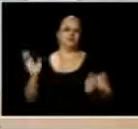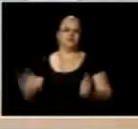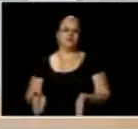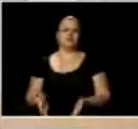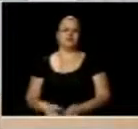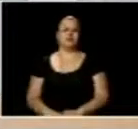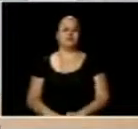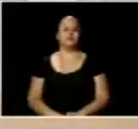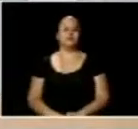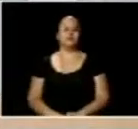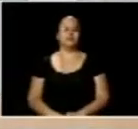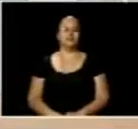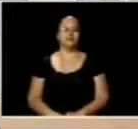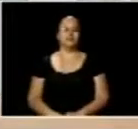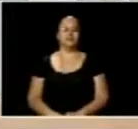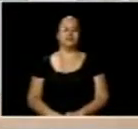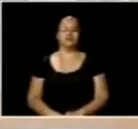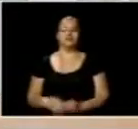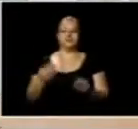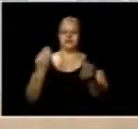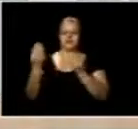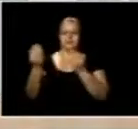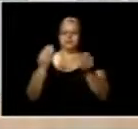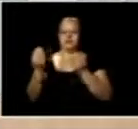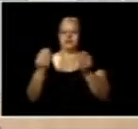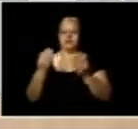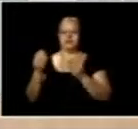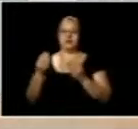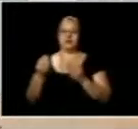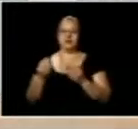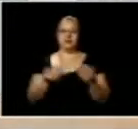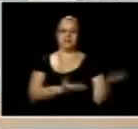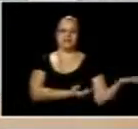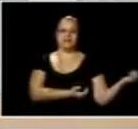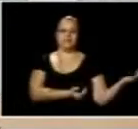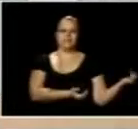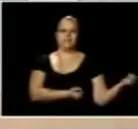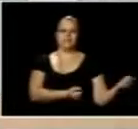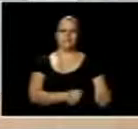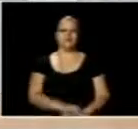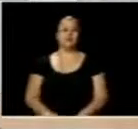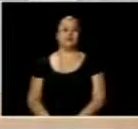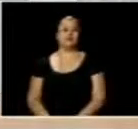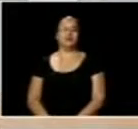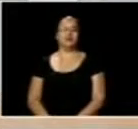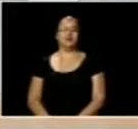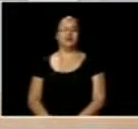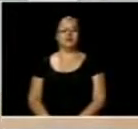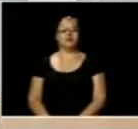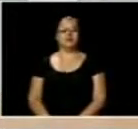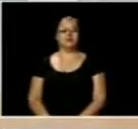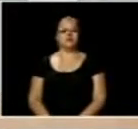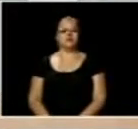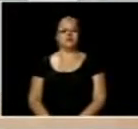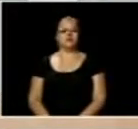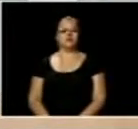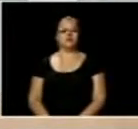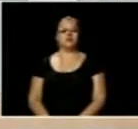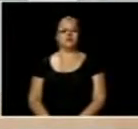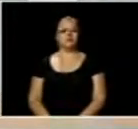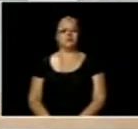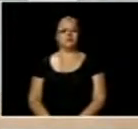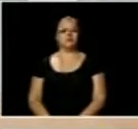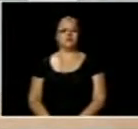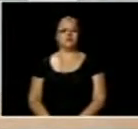gente erra muito. Mas o prefeito estudou muito, tem o pai que foi prefeito da cidade de Taubaté.